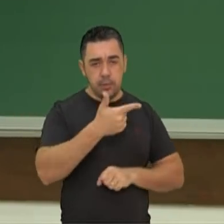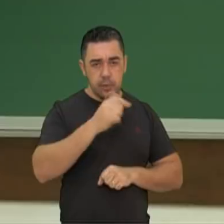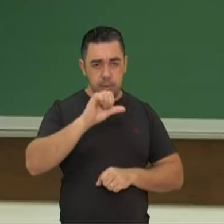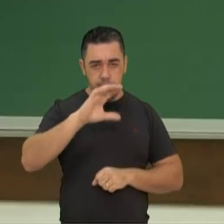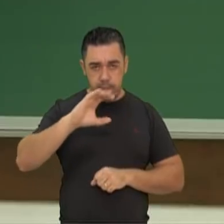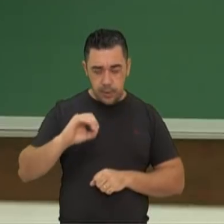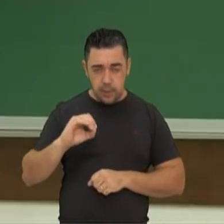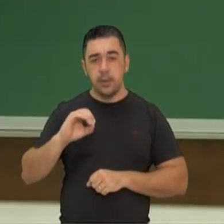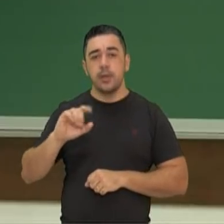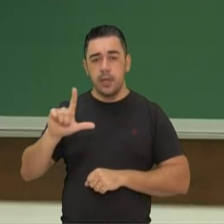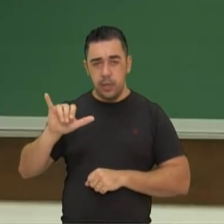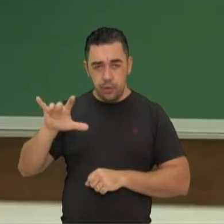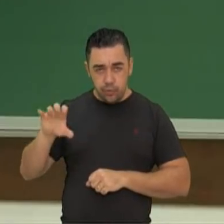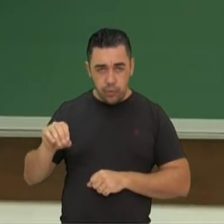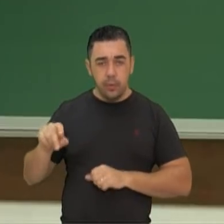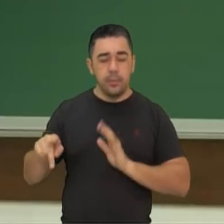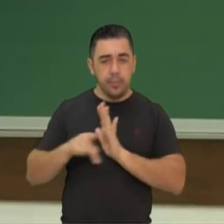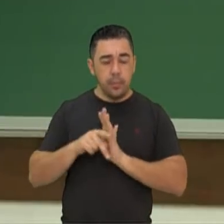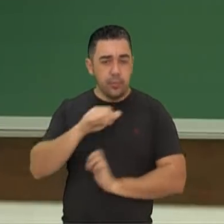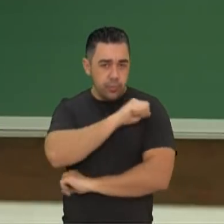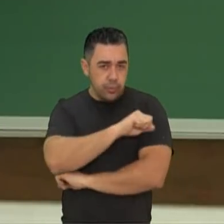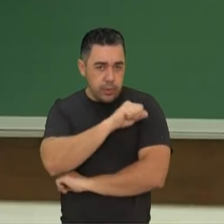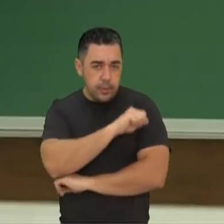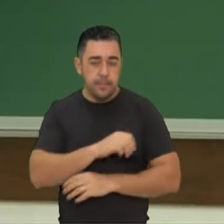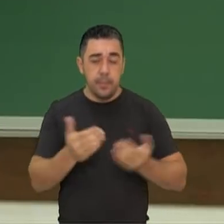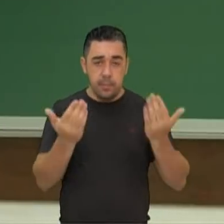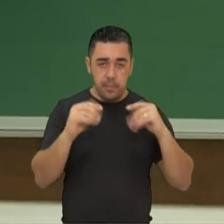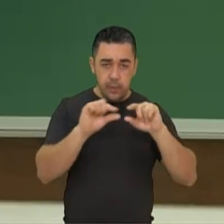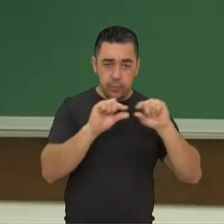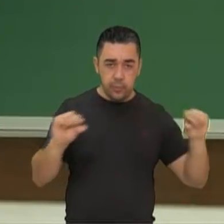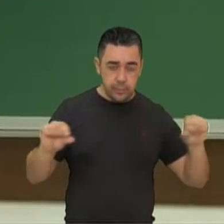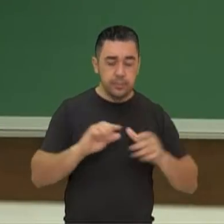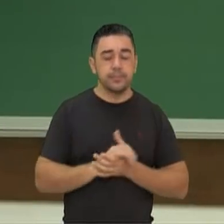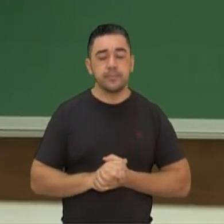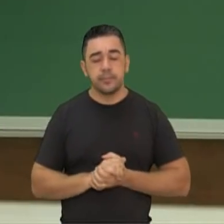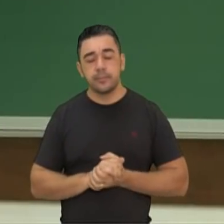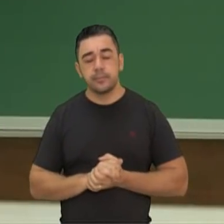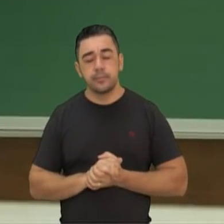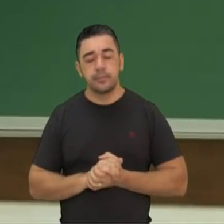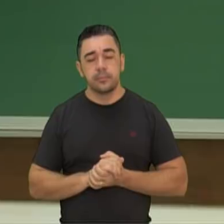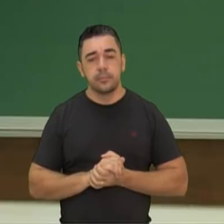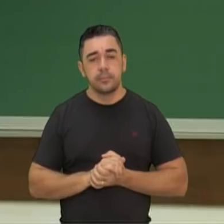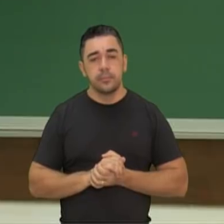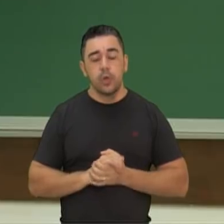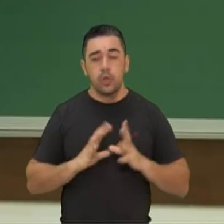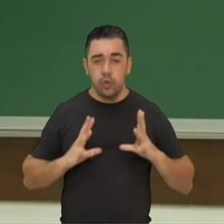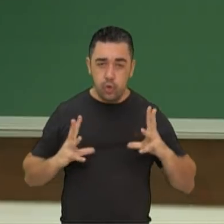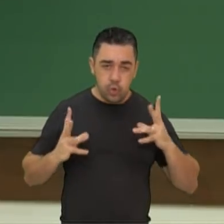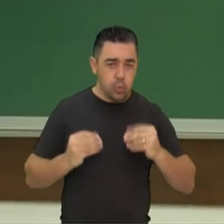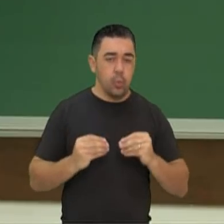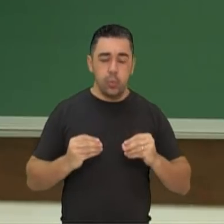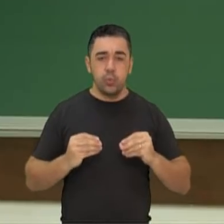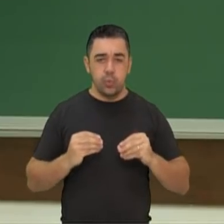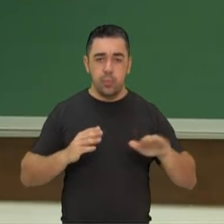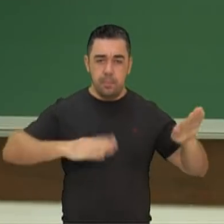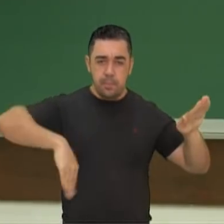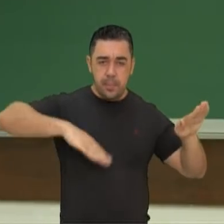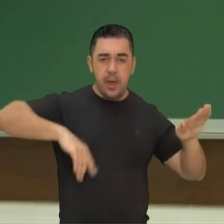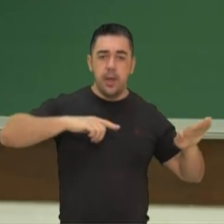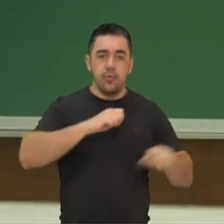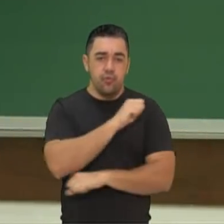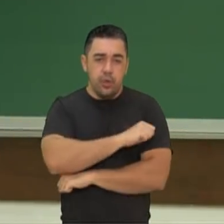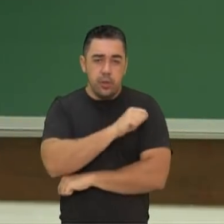de Copacabana. Embaixo, um pouco menor, nós temos aqui, em toda a orla do Rio, foram